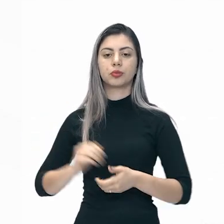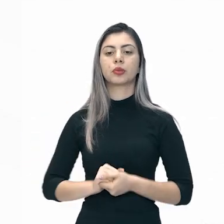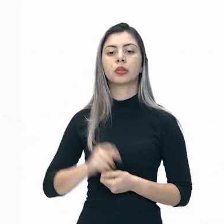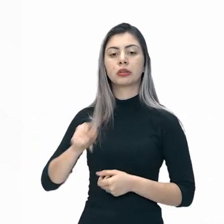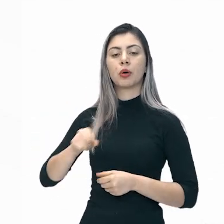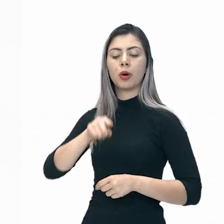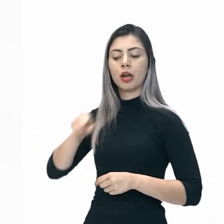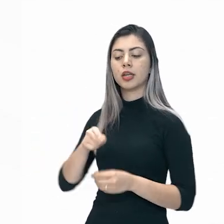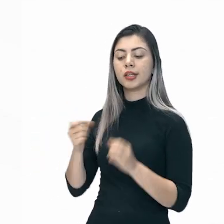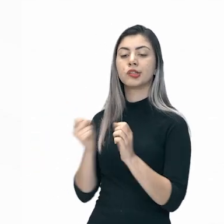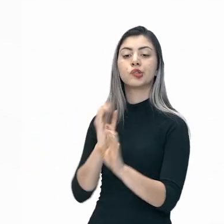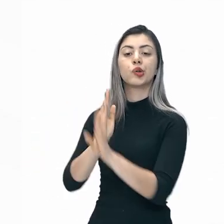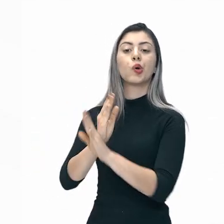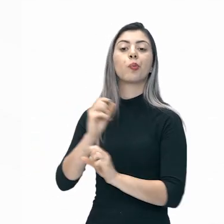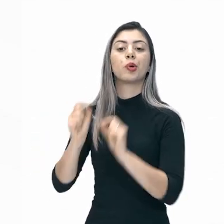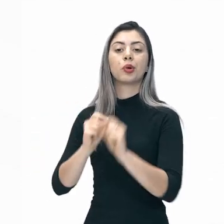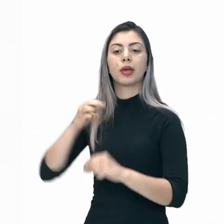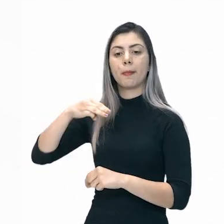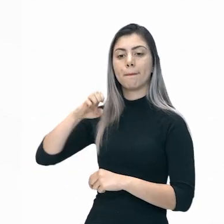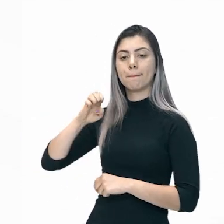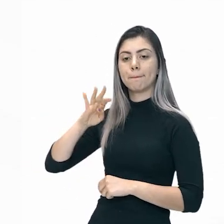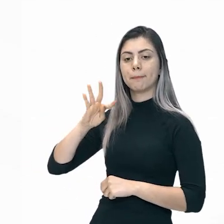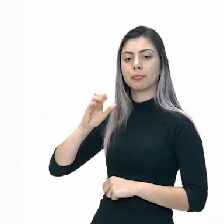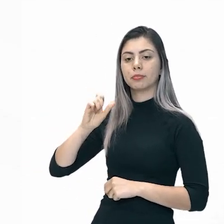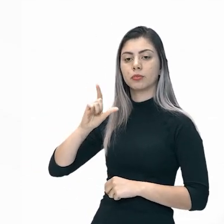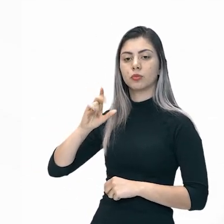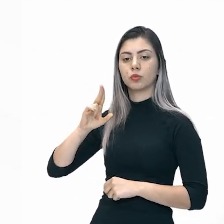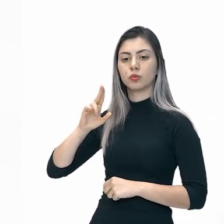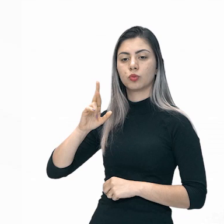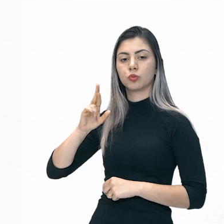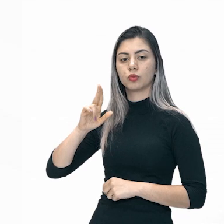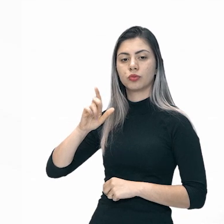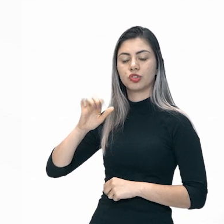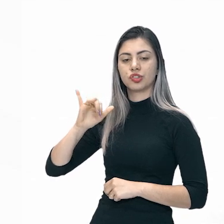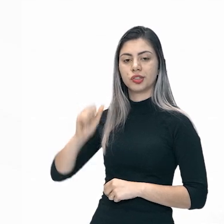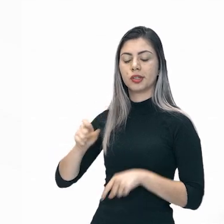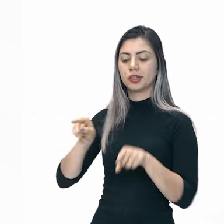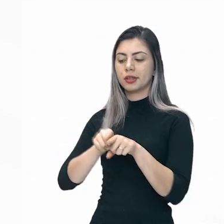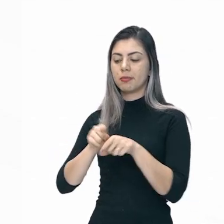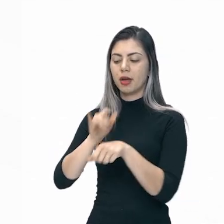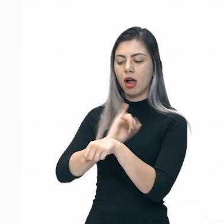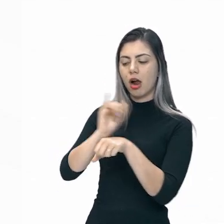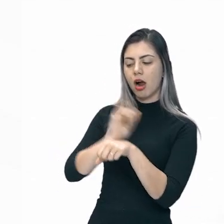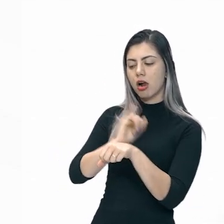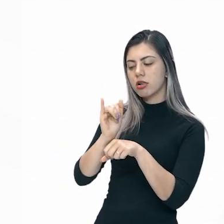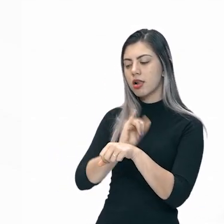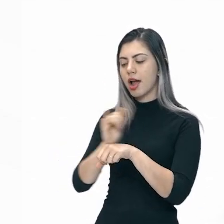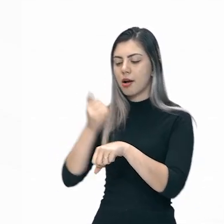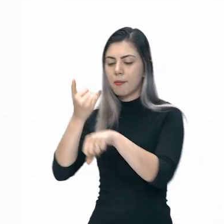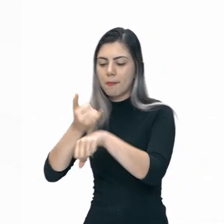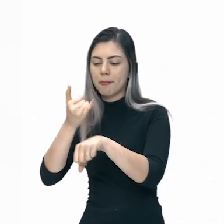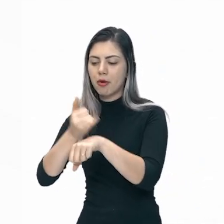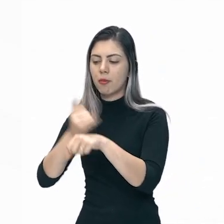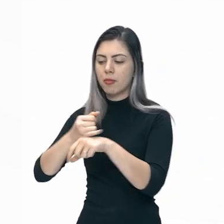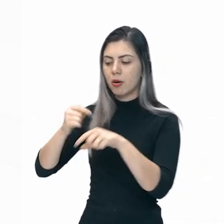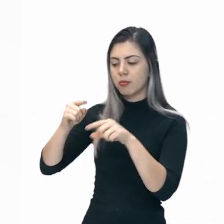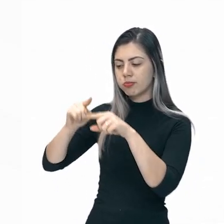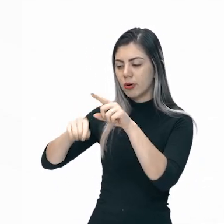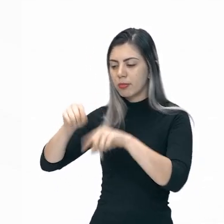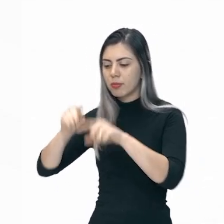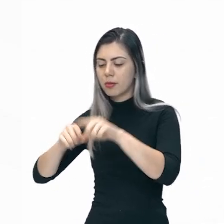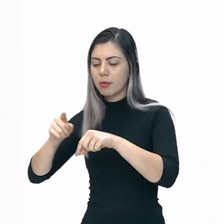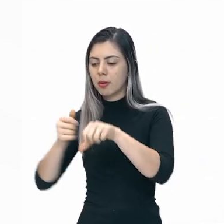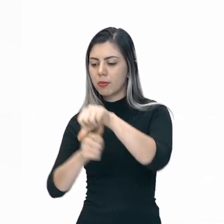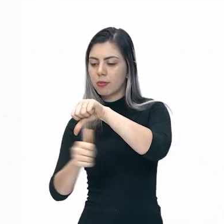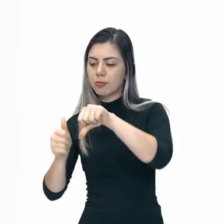desenvolvimento da metalúrgia e a expansão das técnicas de fundição na Idade dos Metais propiciaram uma